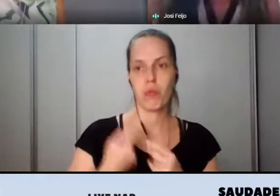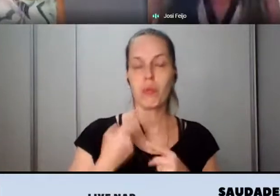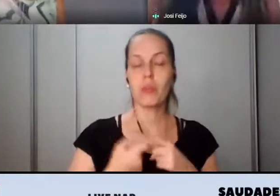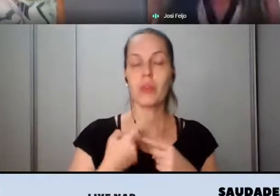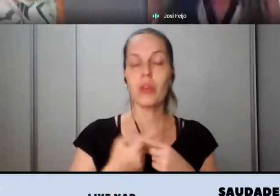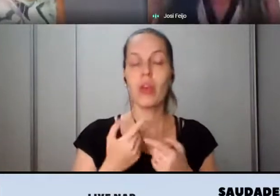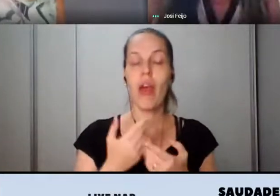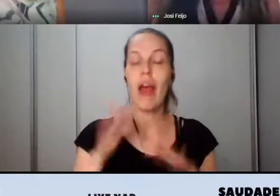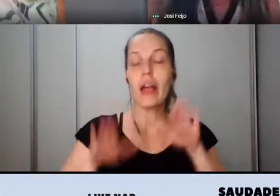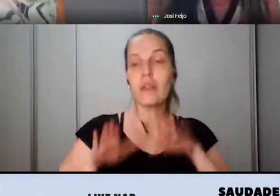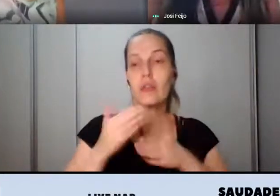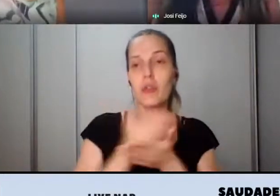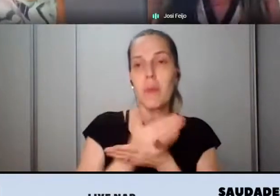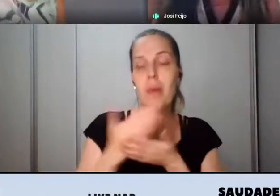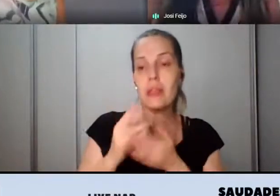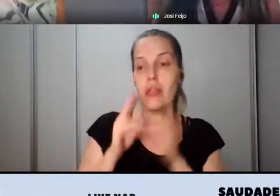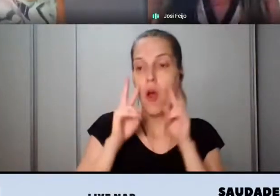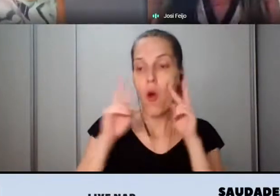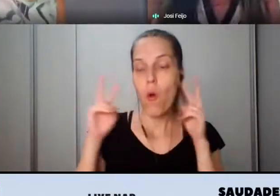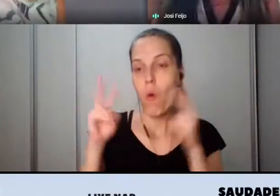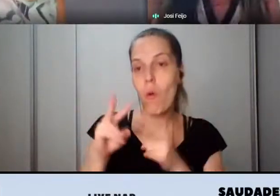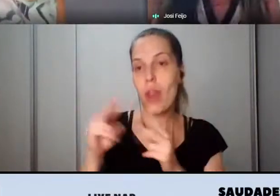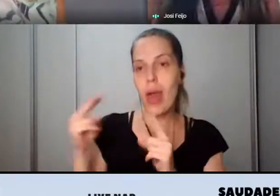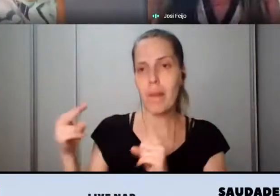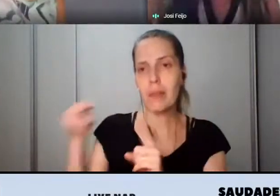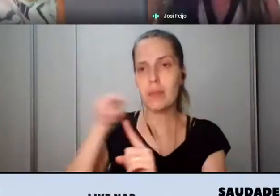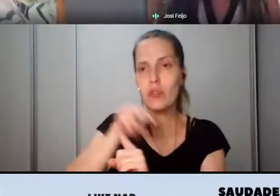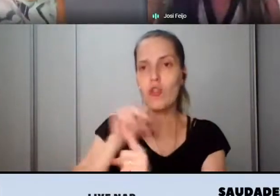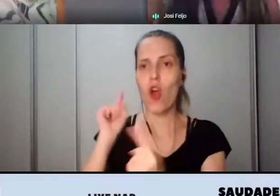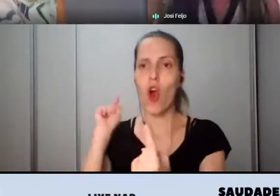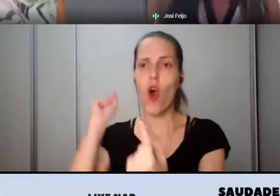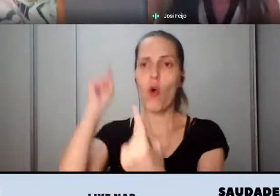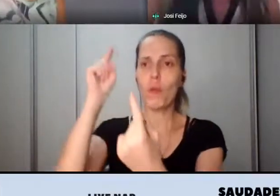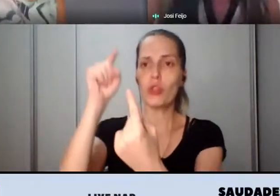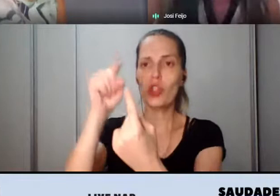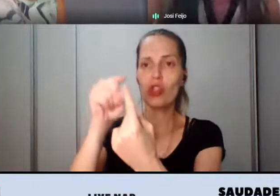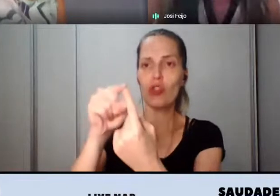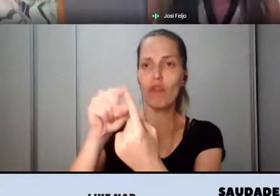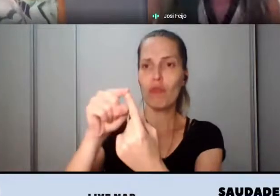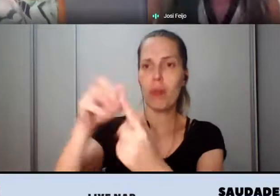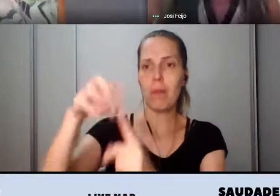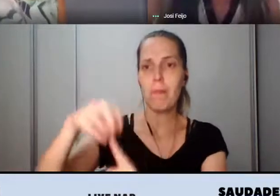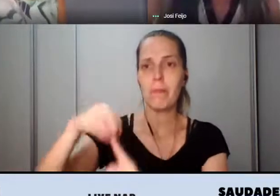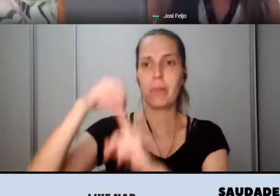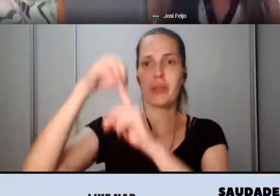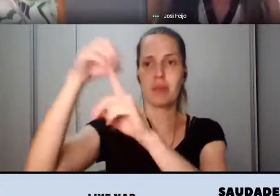perspectiva, assim, de propósito, de ver não temos...